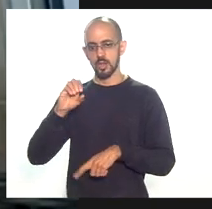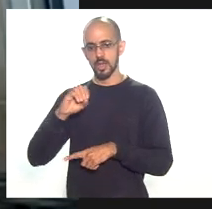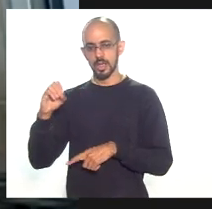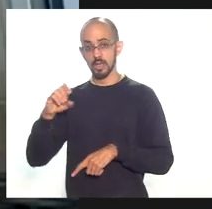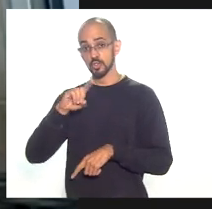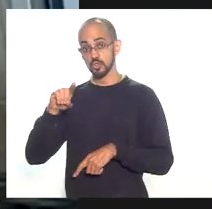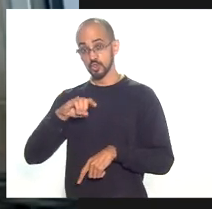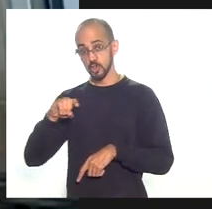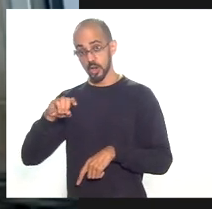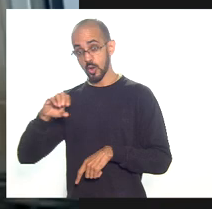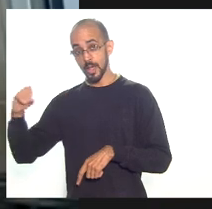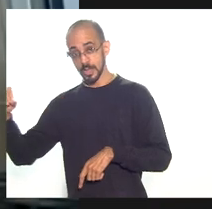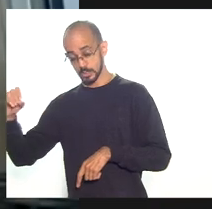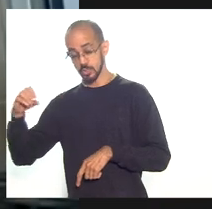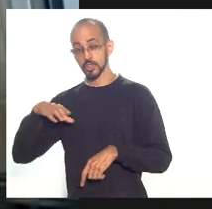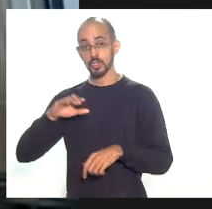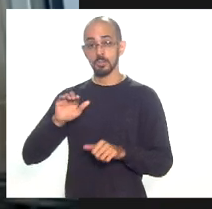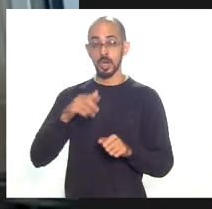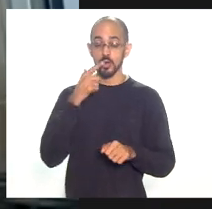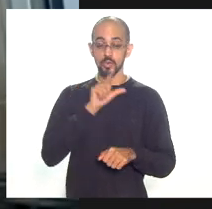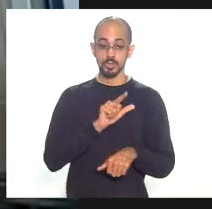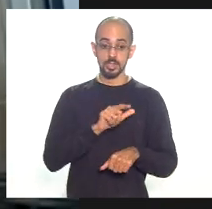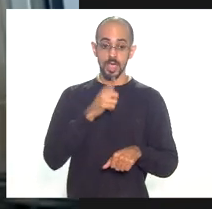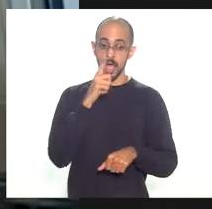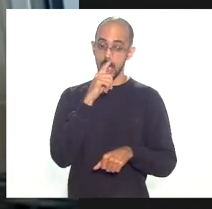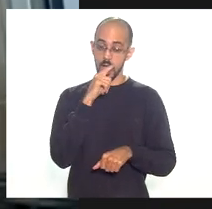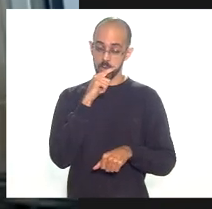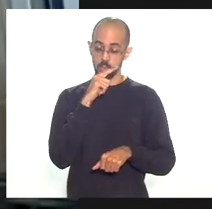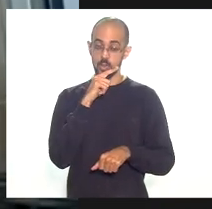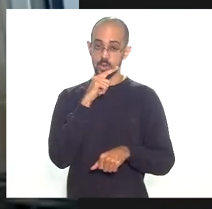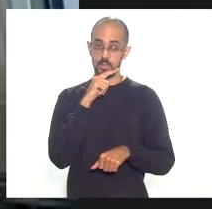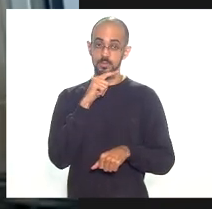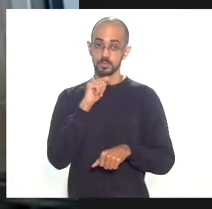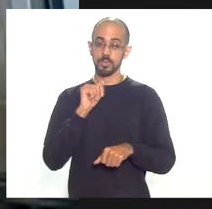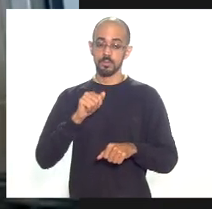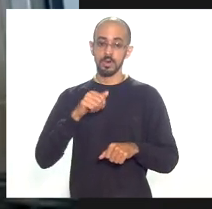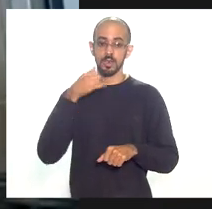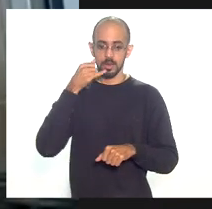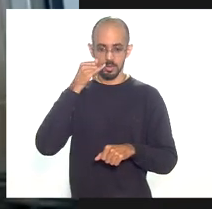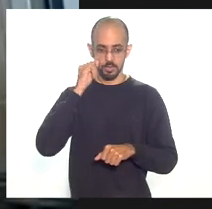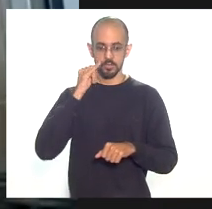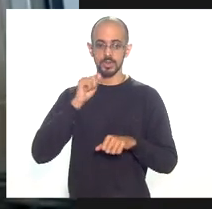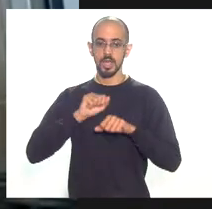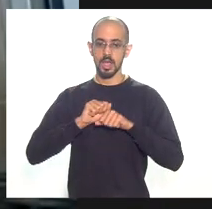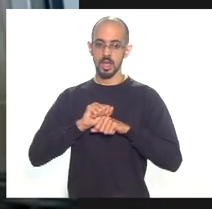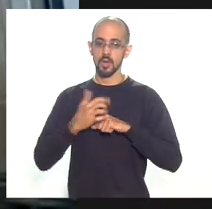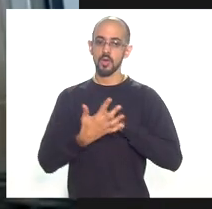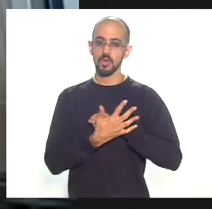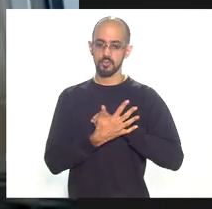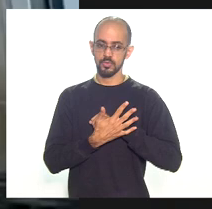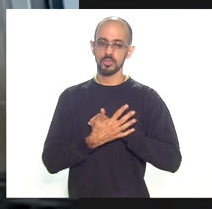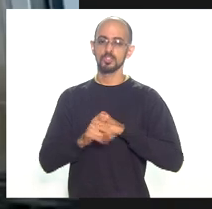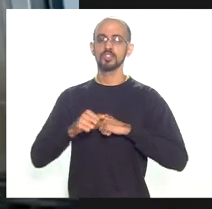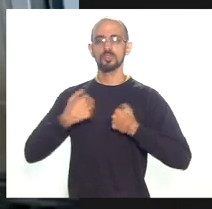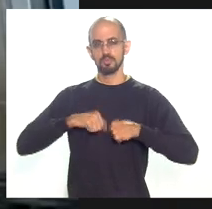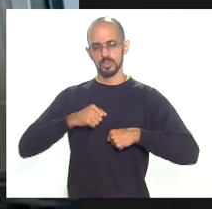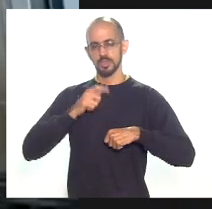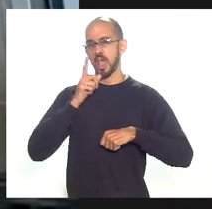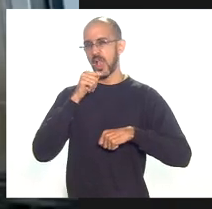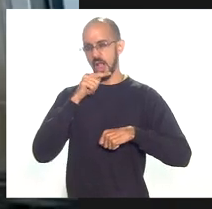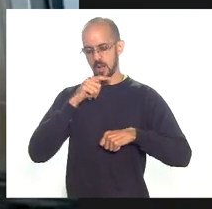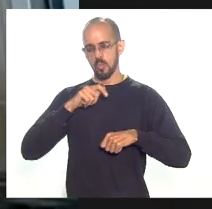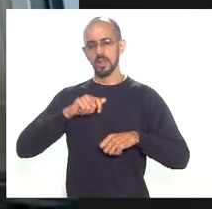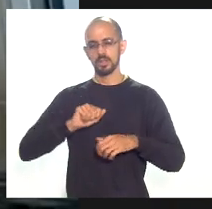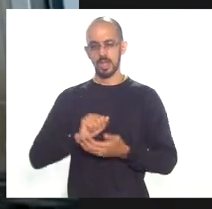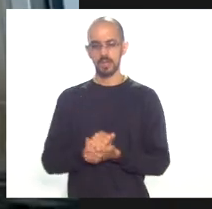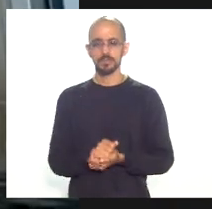comunidade é para tentar viabilizar para que a contaminação do Covid diminua então a precisa de água nas torneiras e sair de risco de controle do